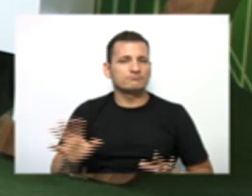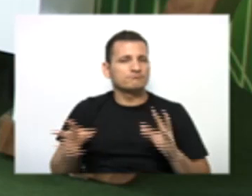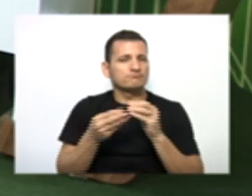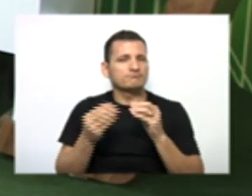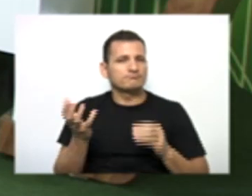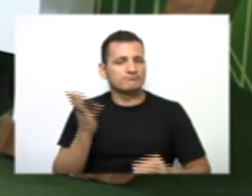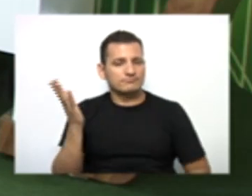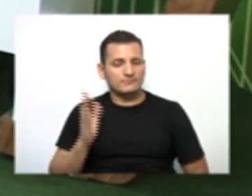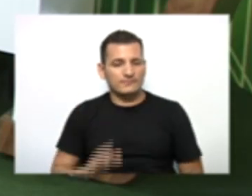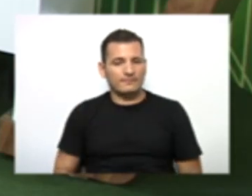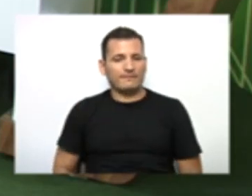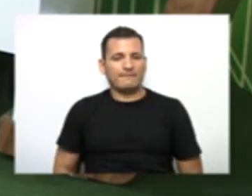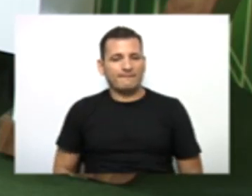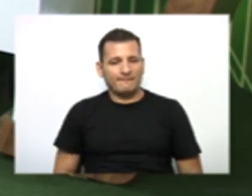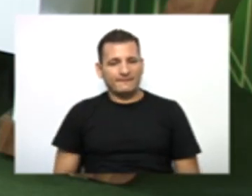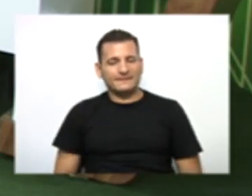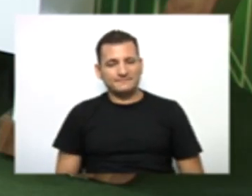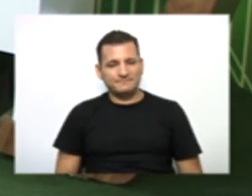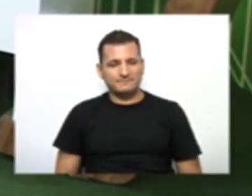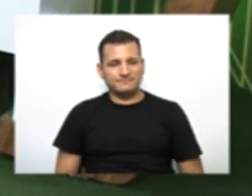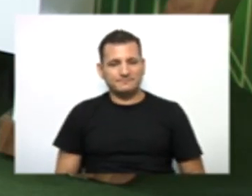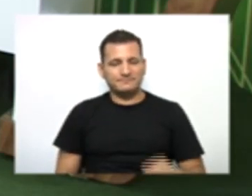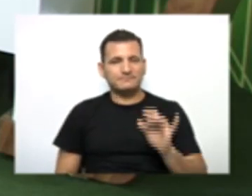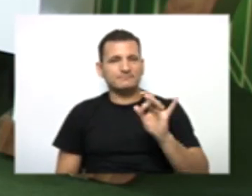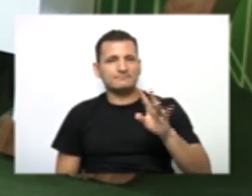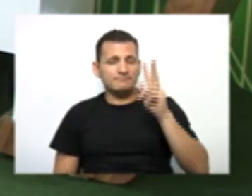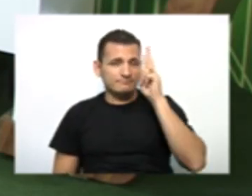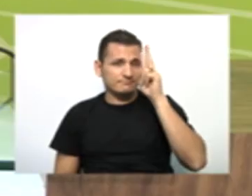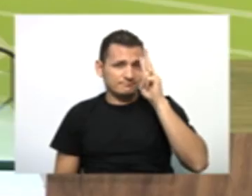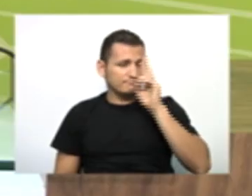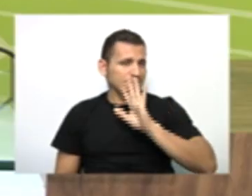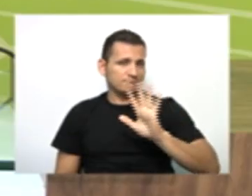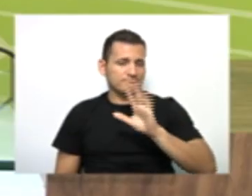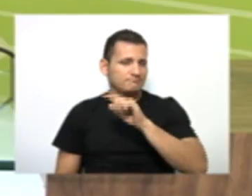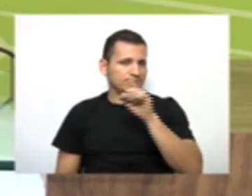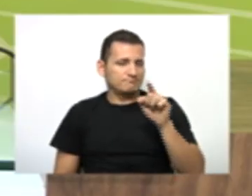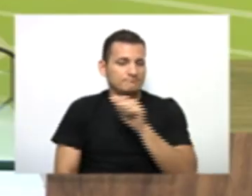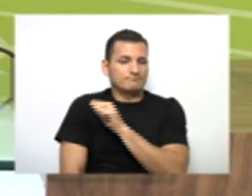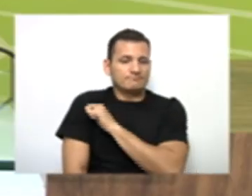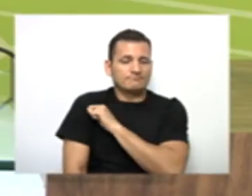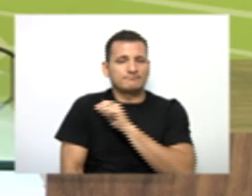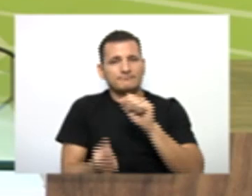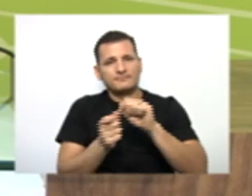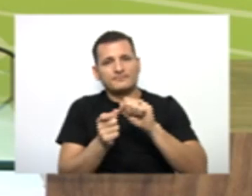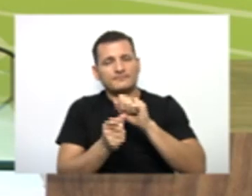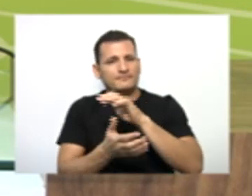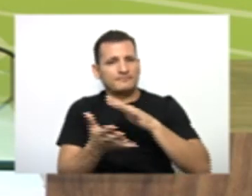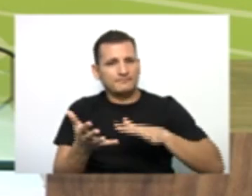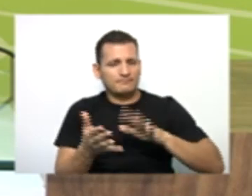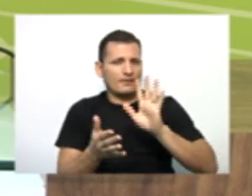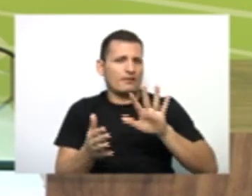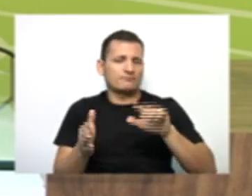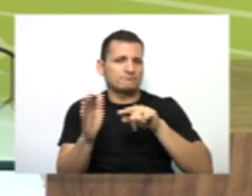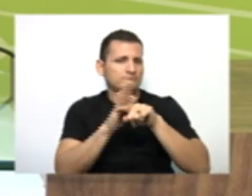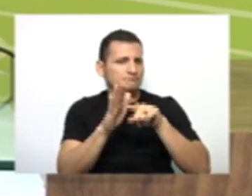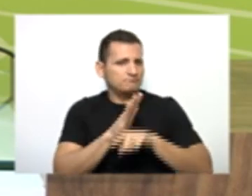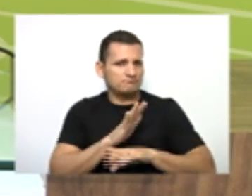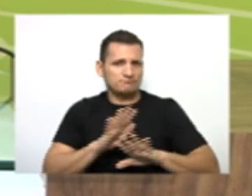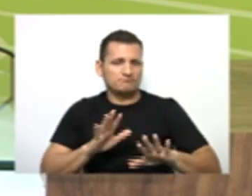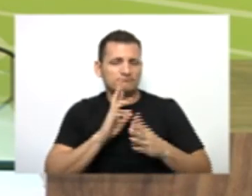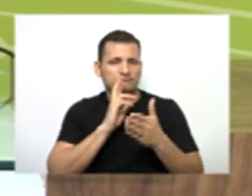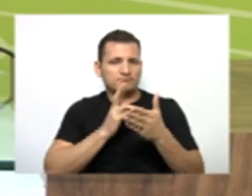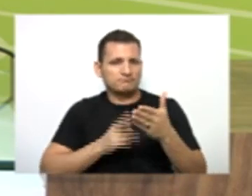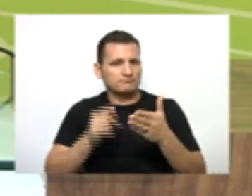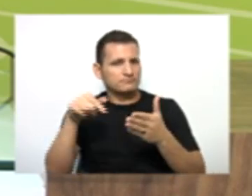contribuição? Não, só estou lembrando realmente eles de fazerem a atividade de percurso, tá, gente? É muito simples, é um questionário com base. Se vocês responderam